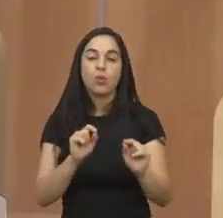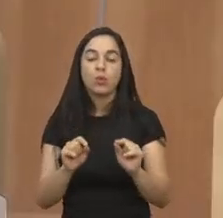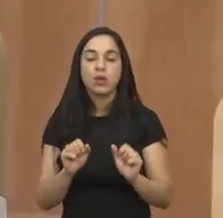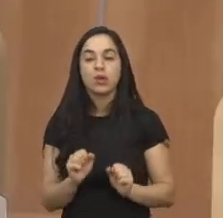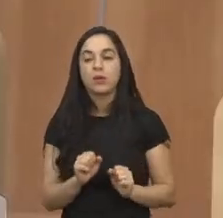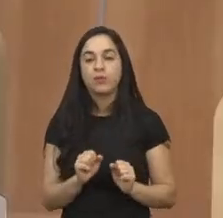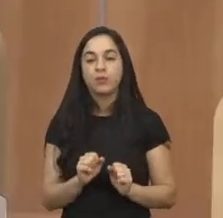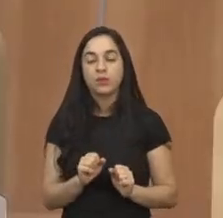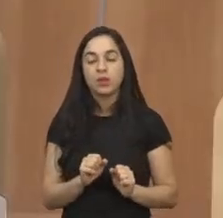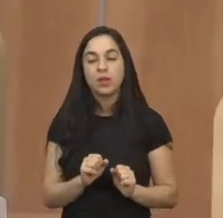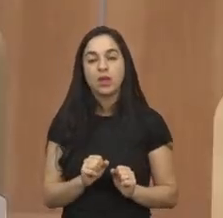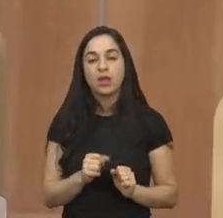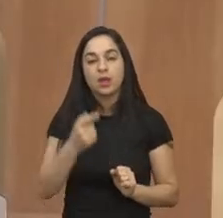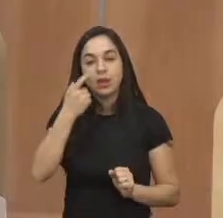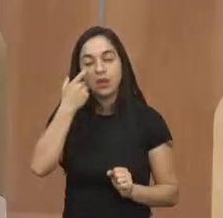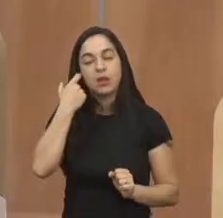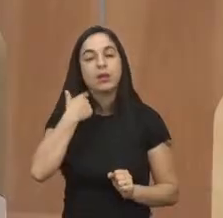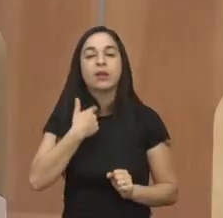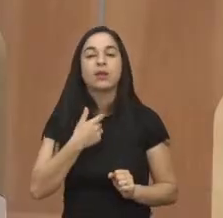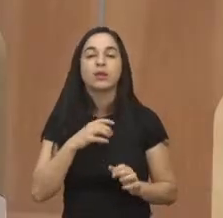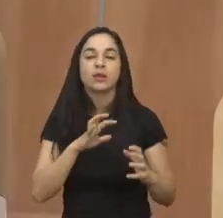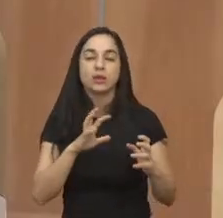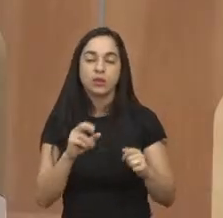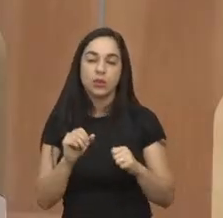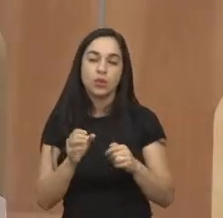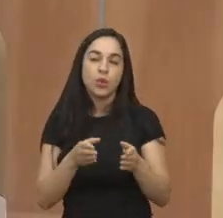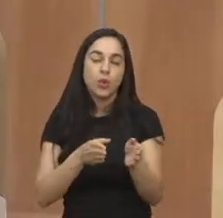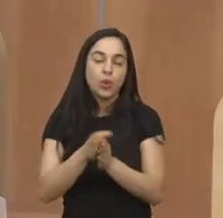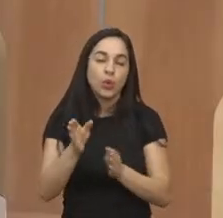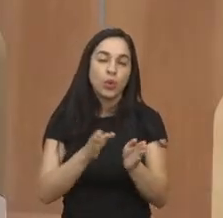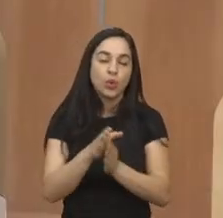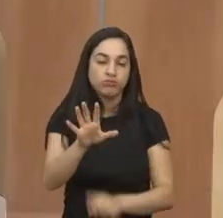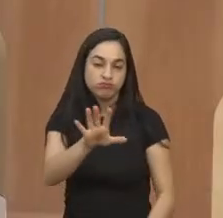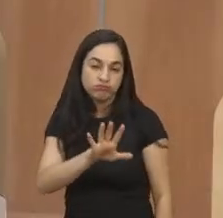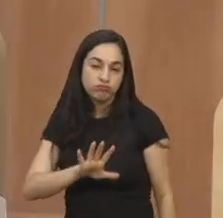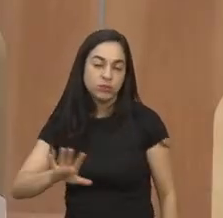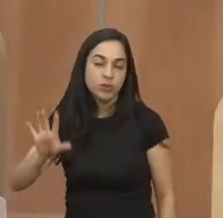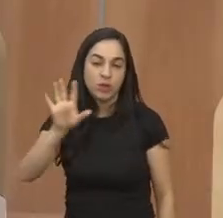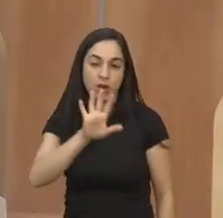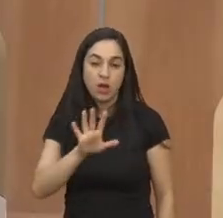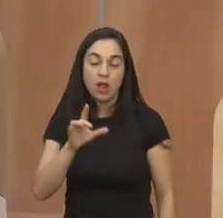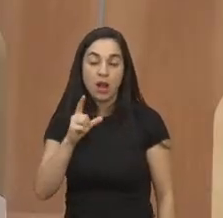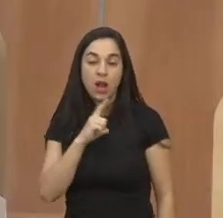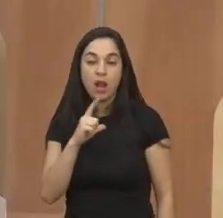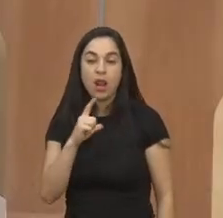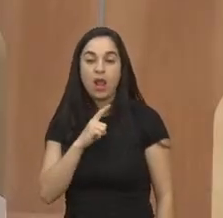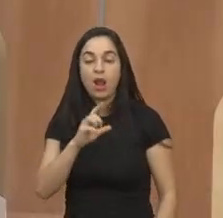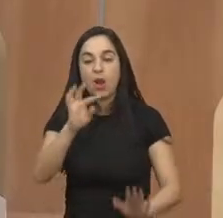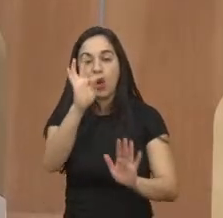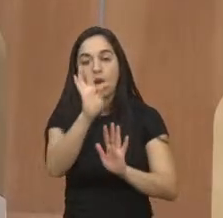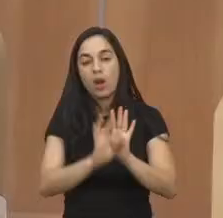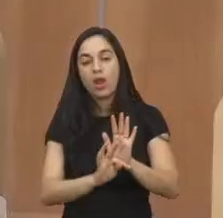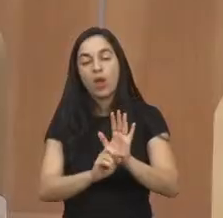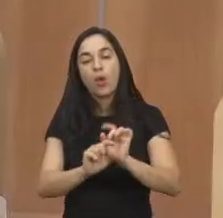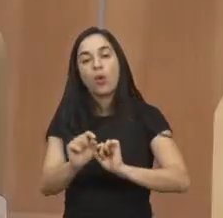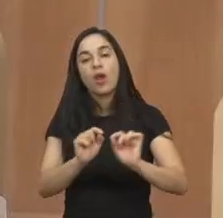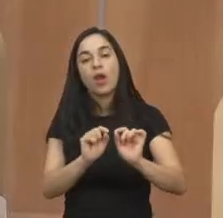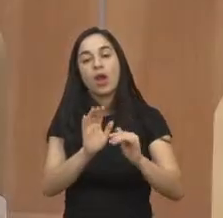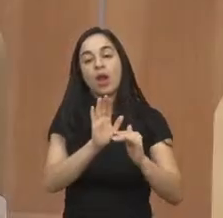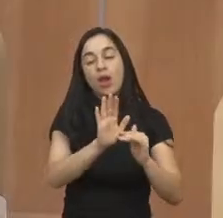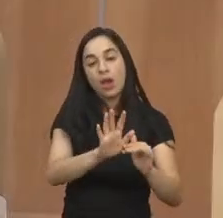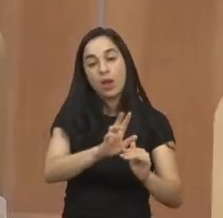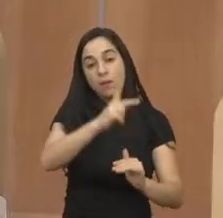resolução como o parecer do Conselho Regional fala dos parâmetros para que a pessoa não necessite fazer